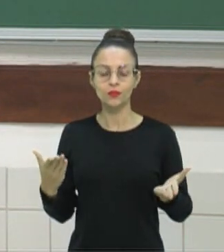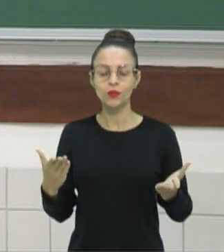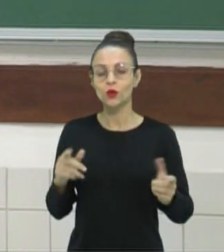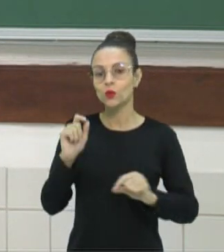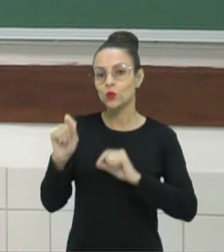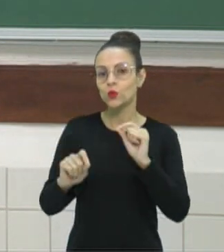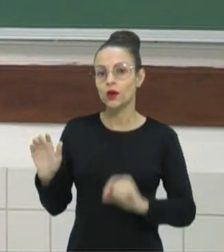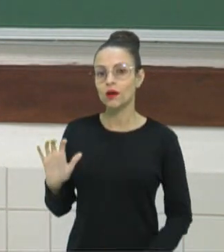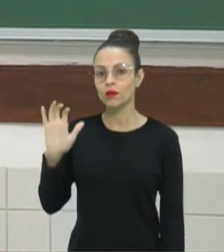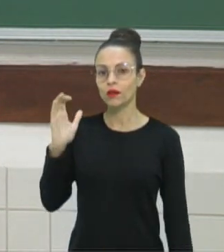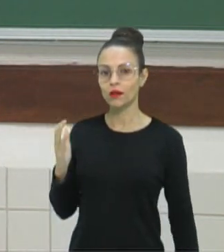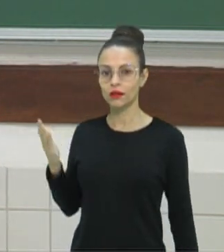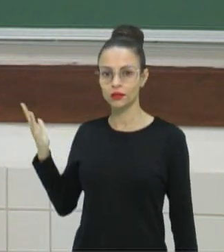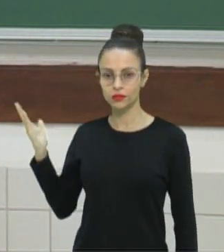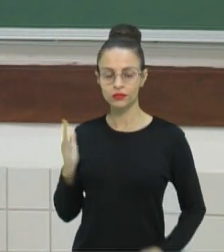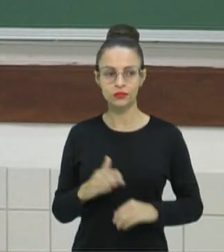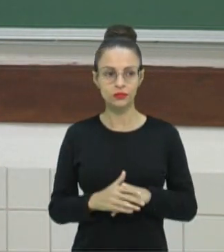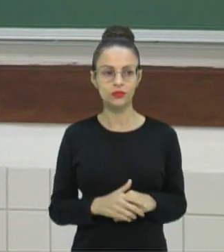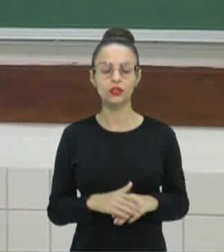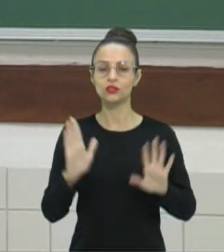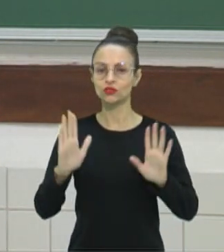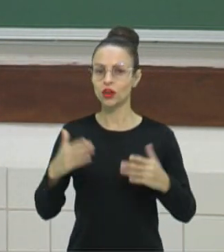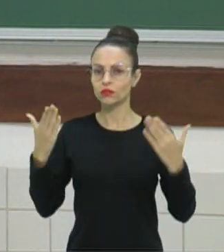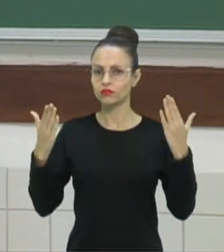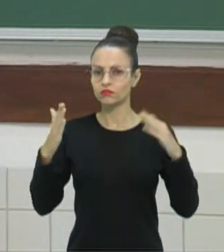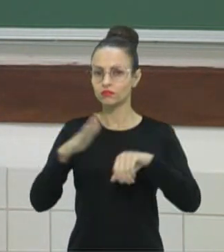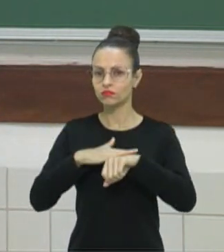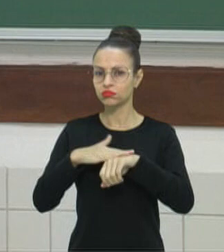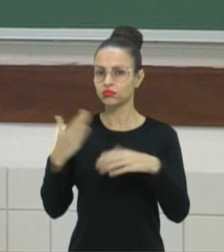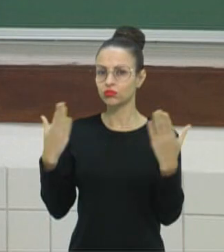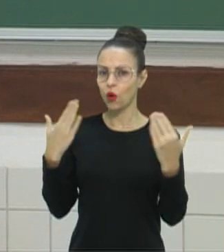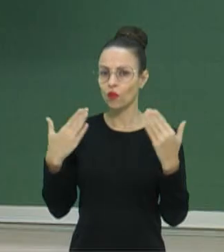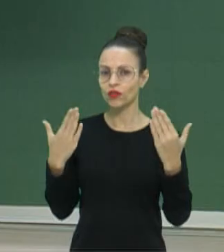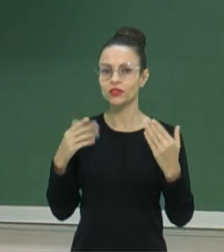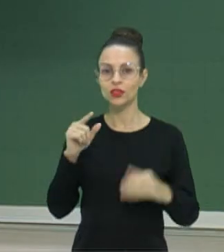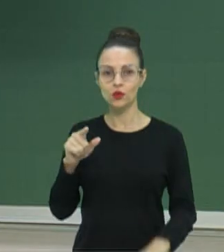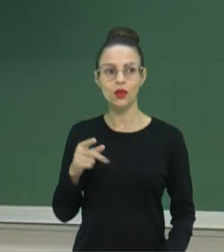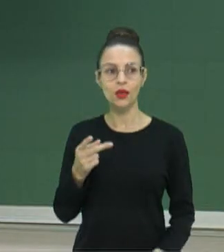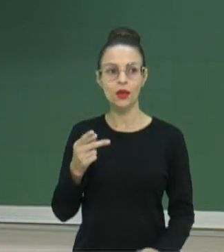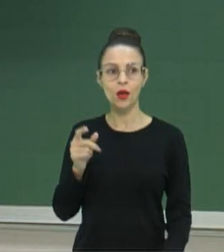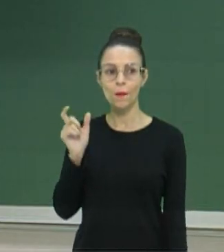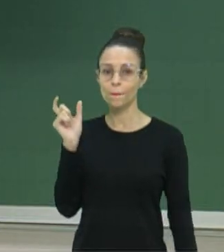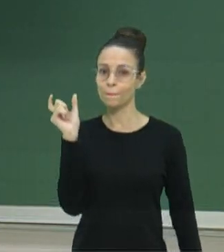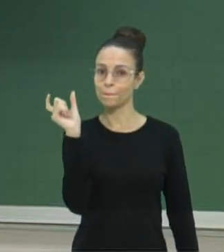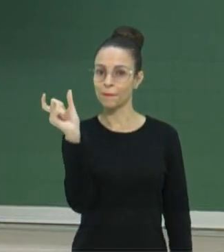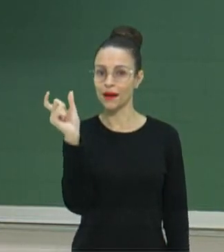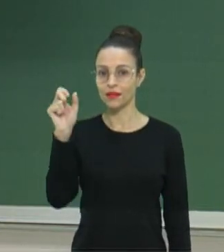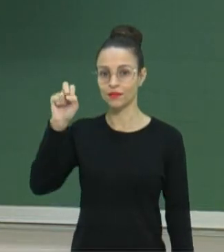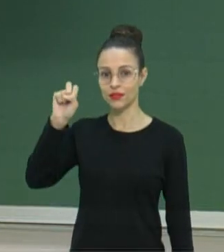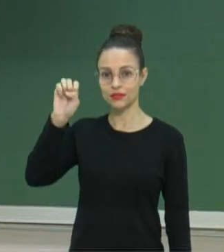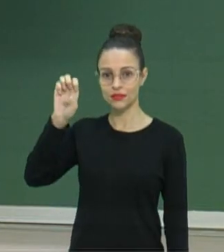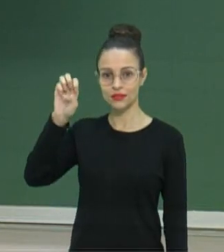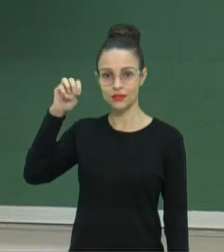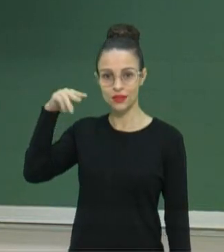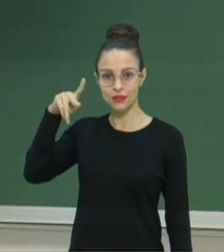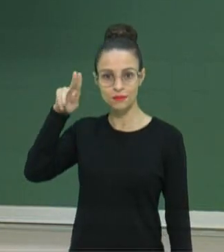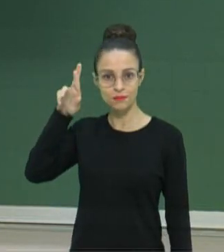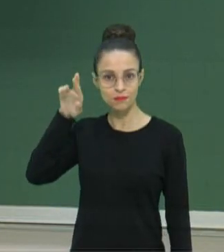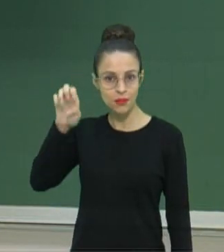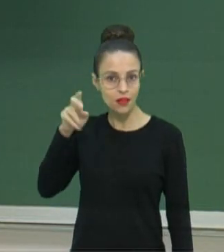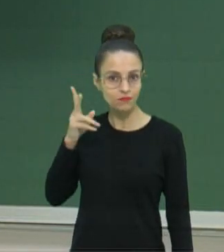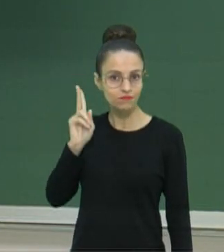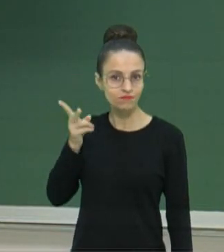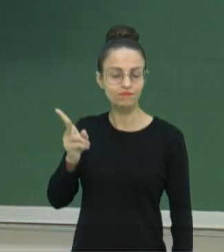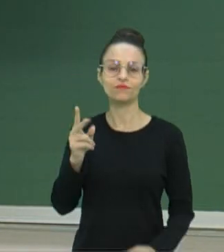que que acontece aqui? Eu já conversei algumas vezes com vocês que essas palavrinhas sempre aqui, você tem que ficar um pouquinho esperto com elas,